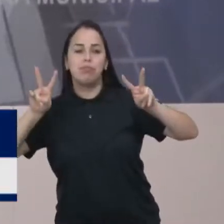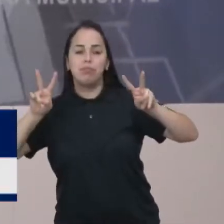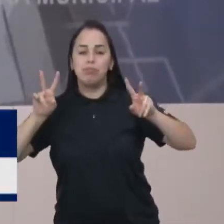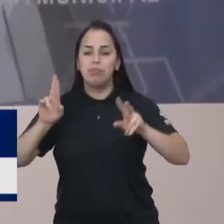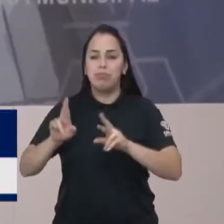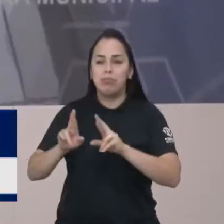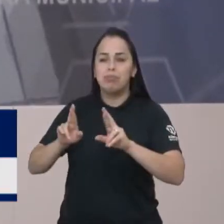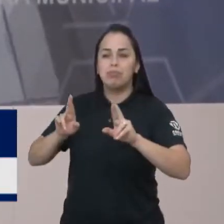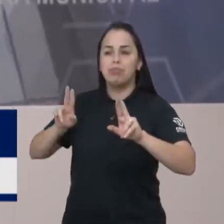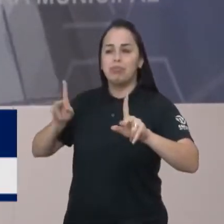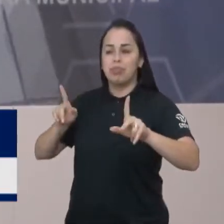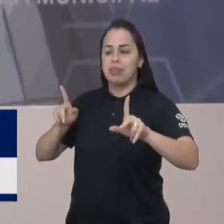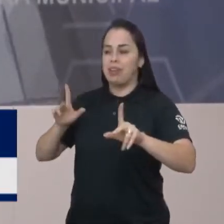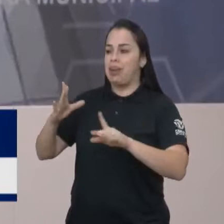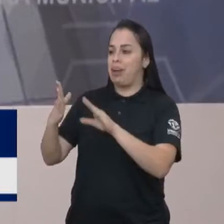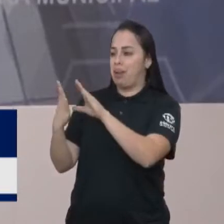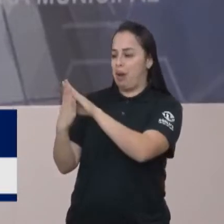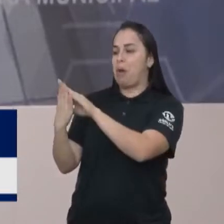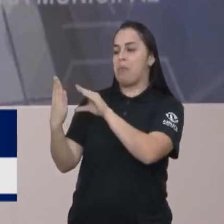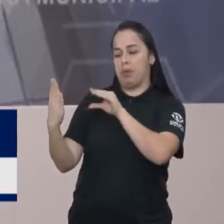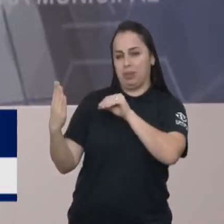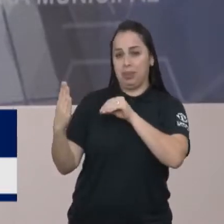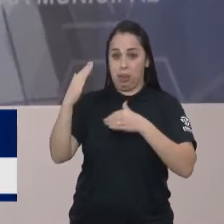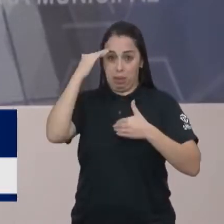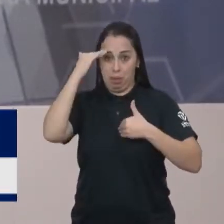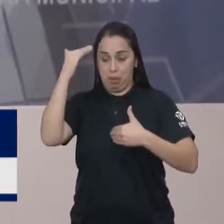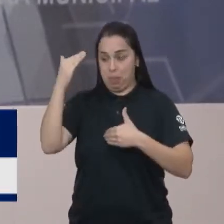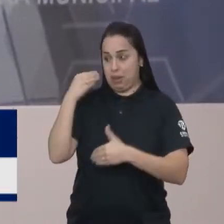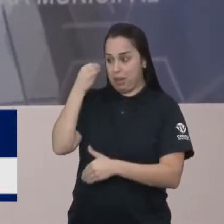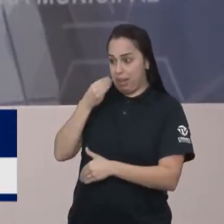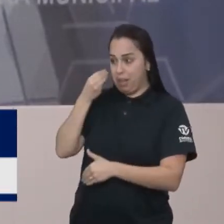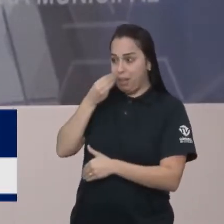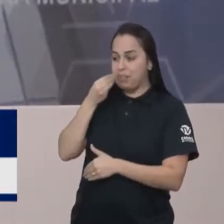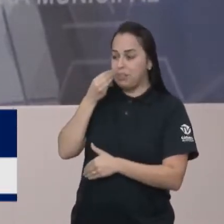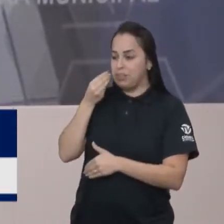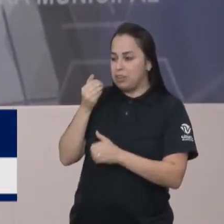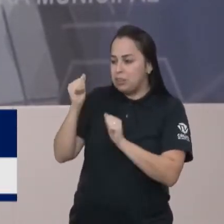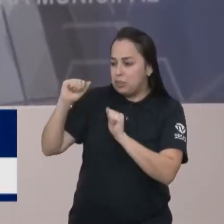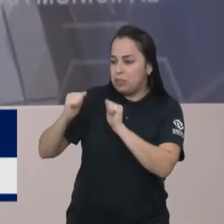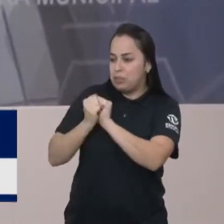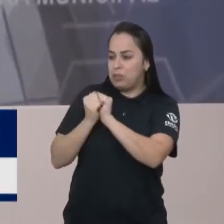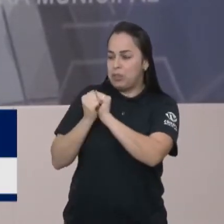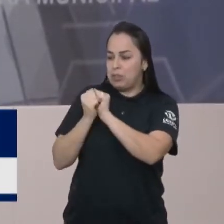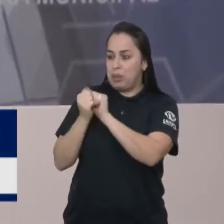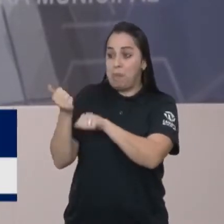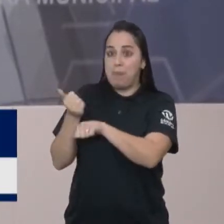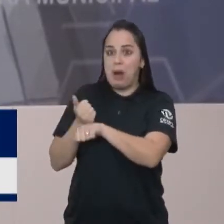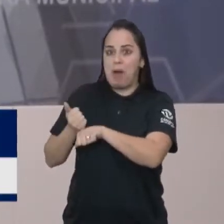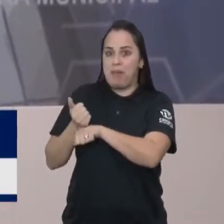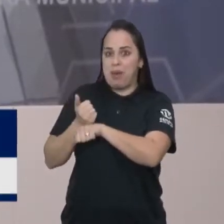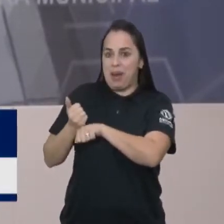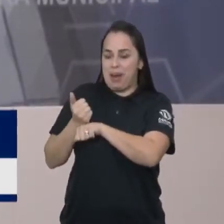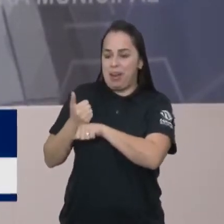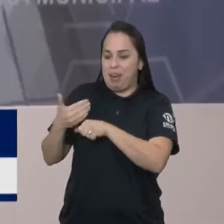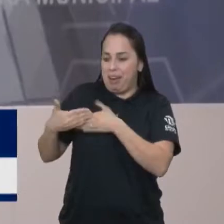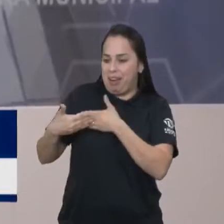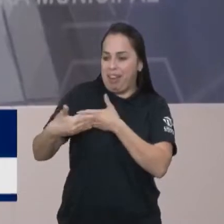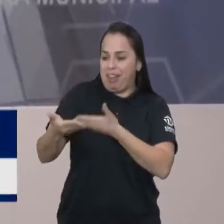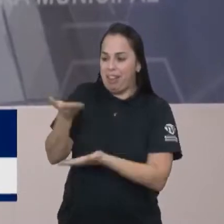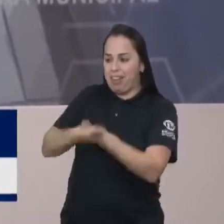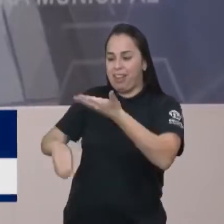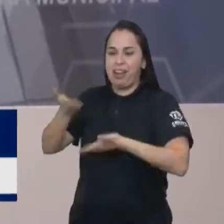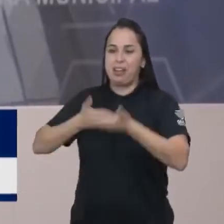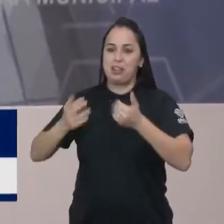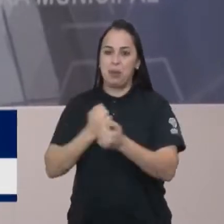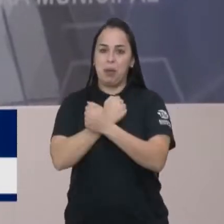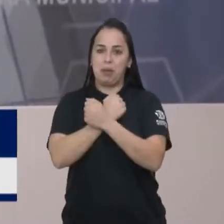uma grande fonte de inspiração. Obrigado pela oportunidade de convívio profissional, espero poder estendê-la para o nosso convívio pessoal. Um